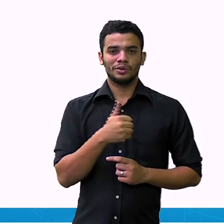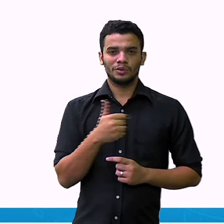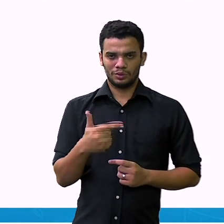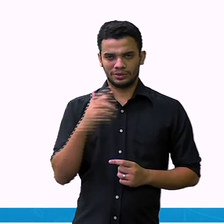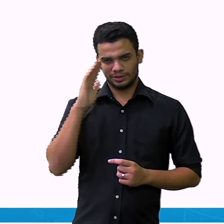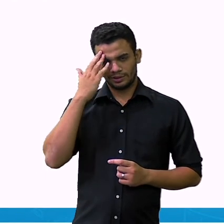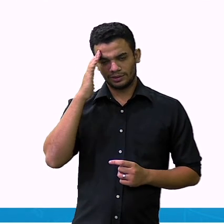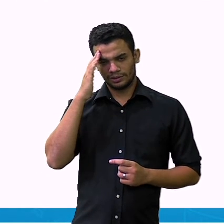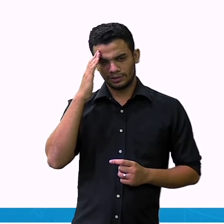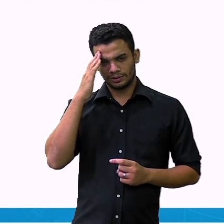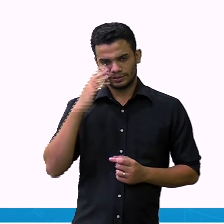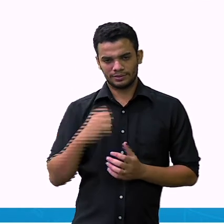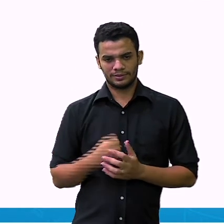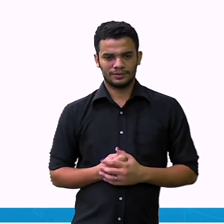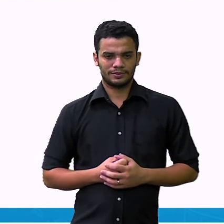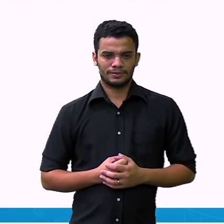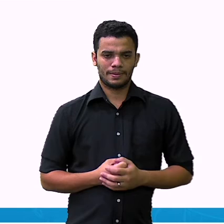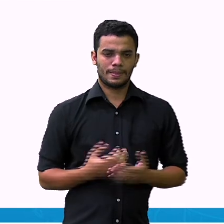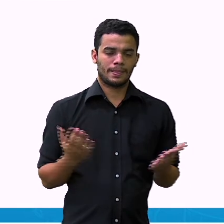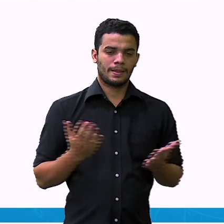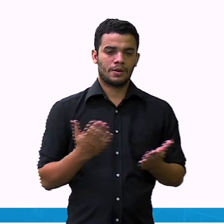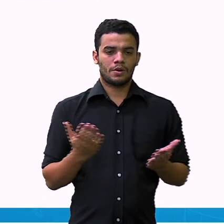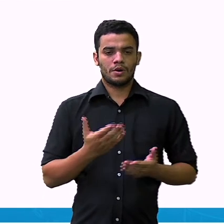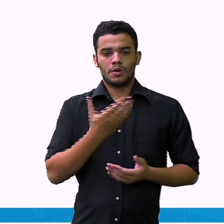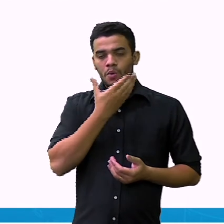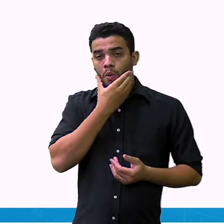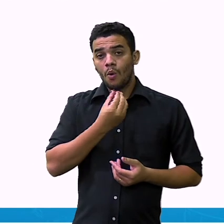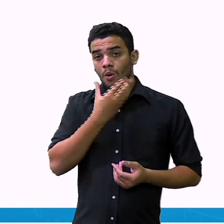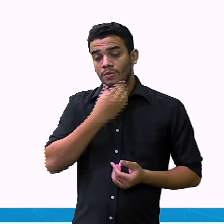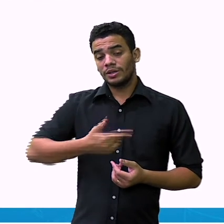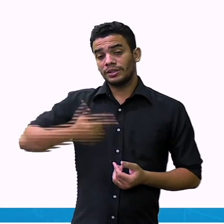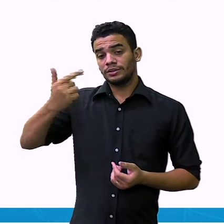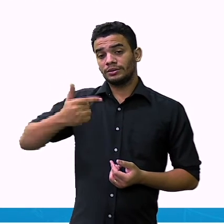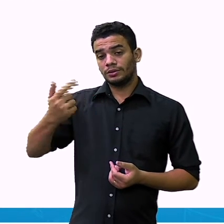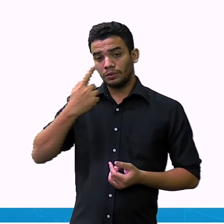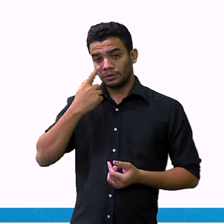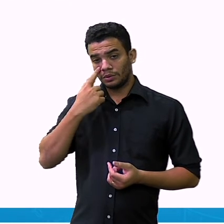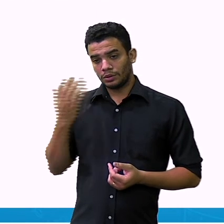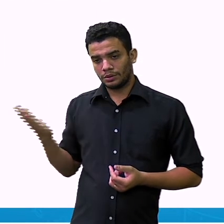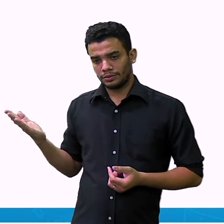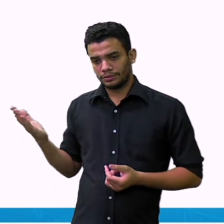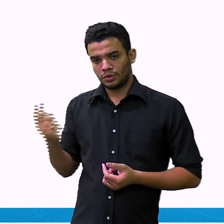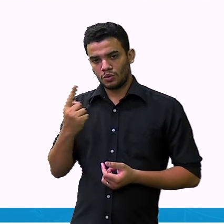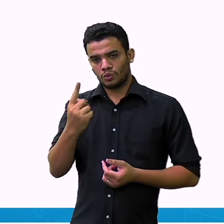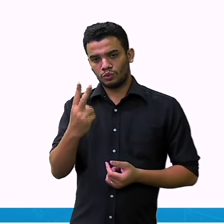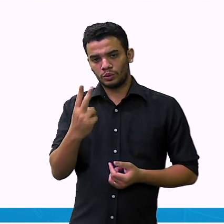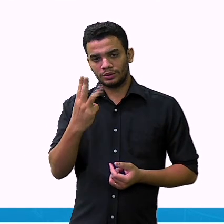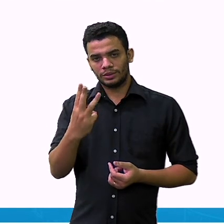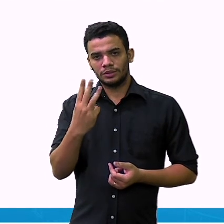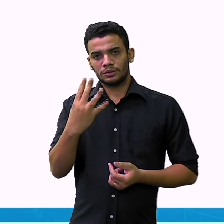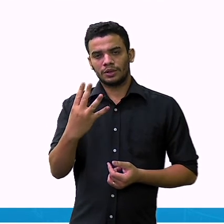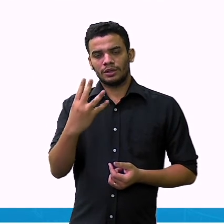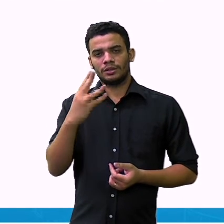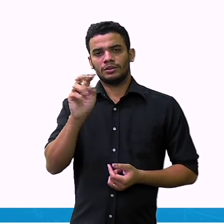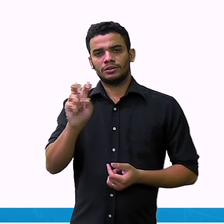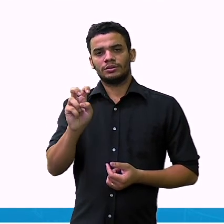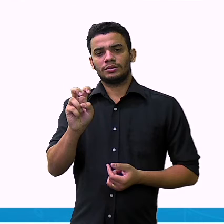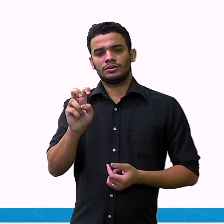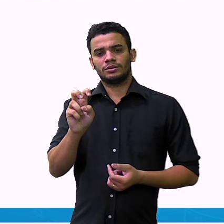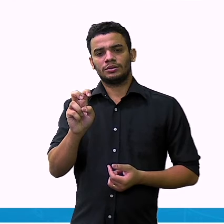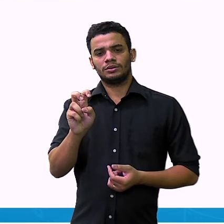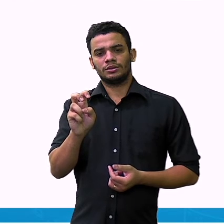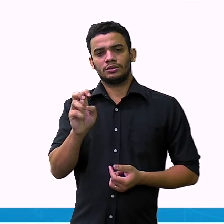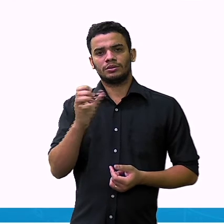ok? Vamos para o Fernande. Vamos contar? 1, 2, 3,